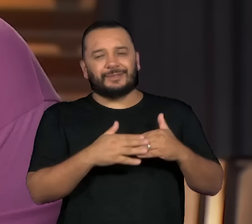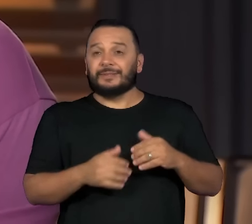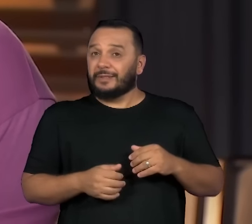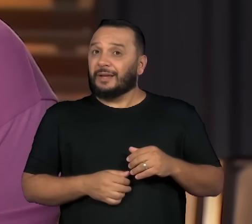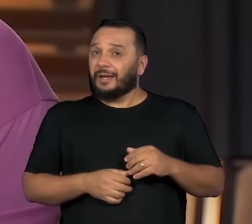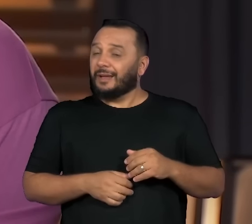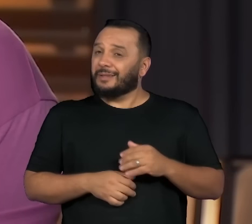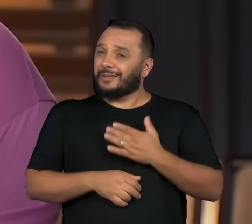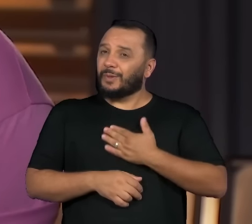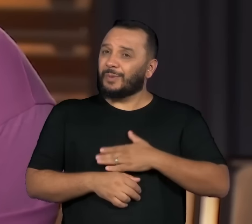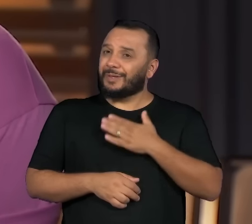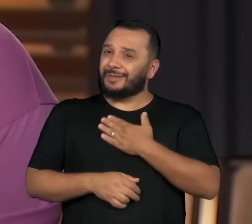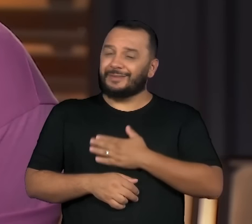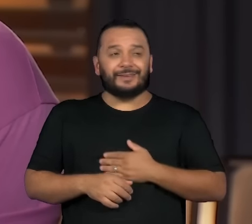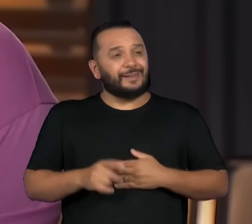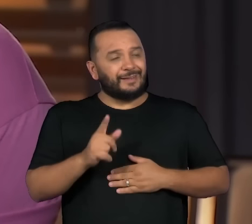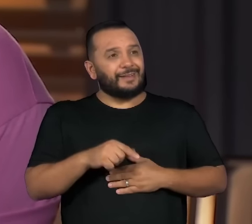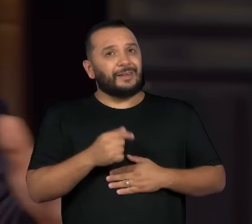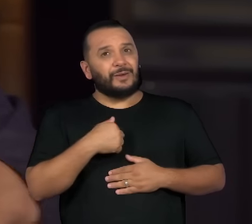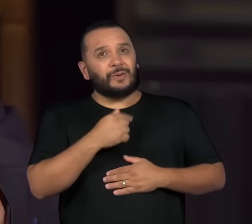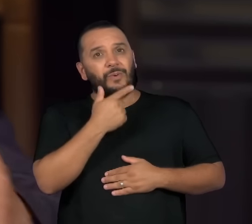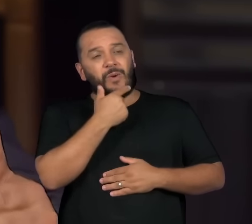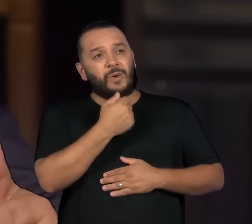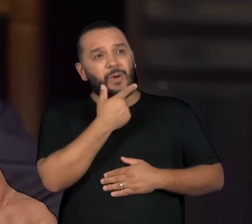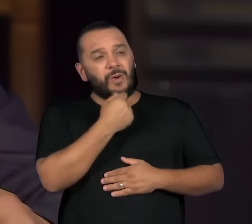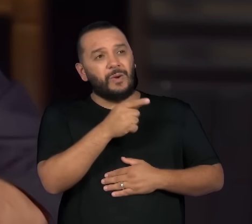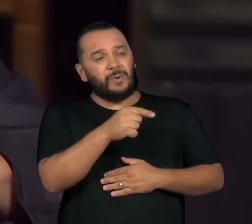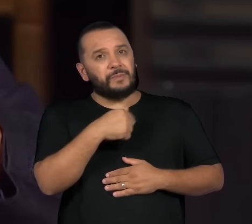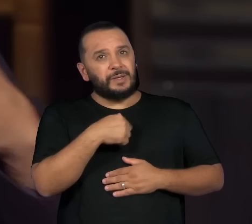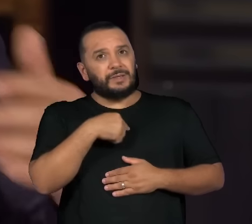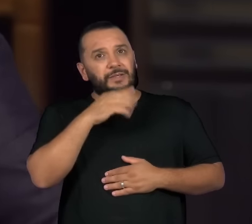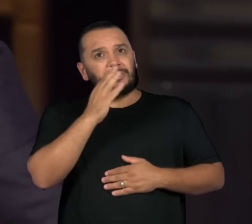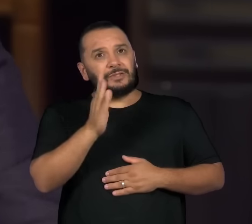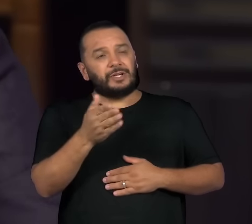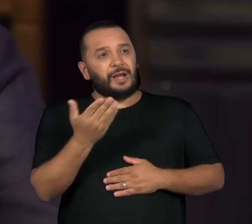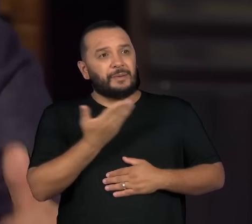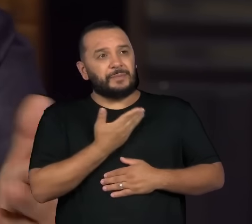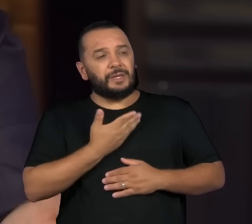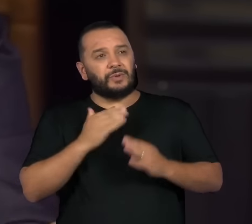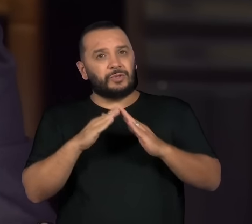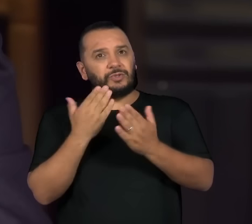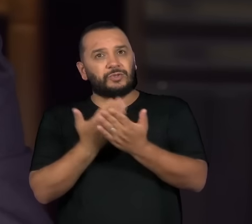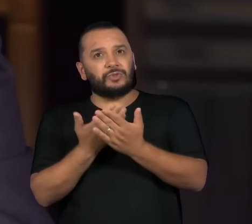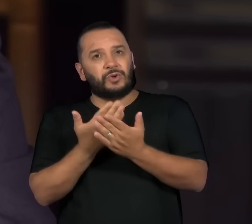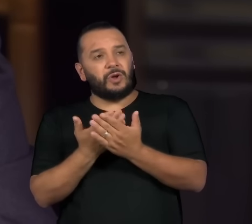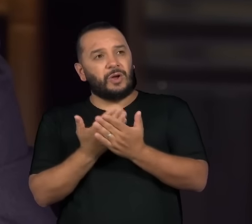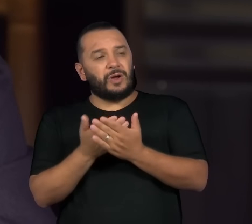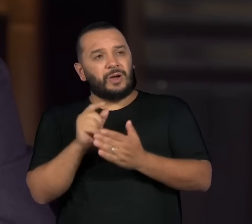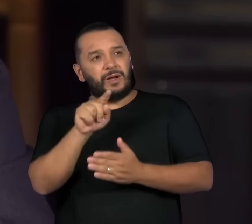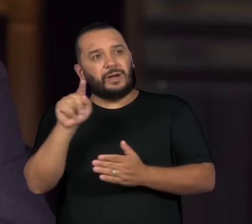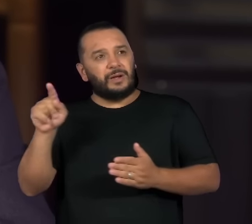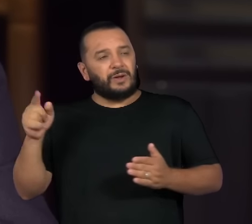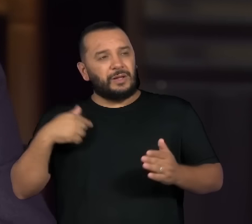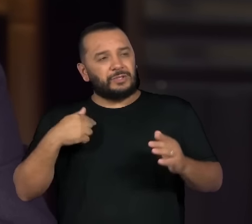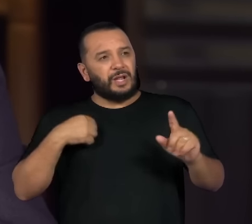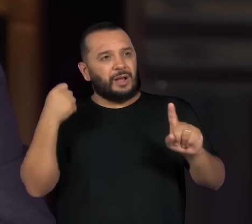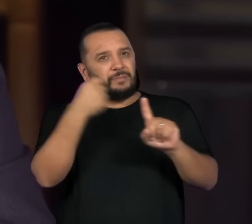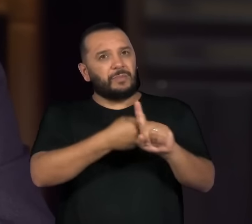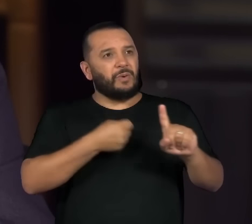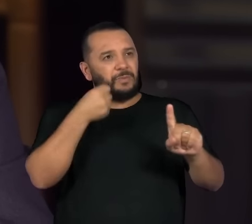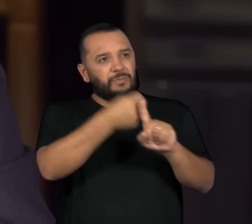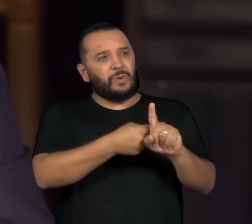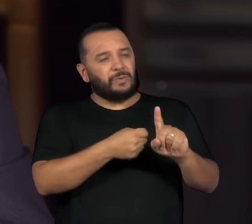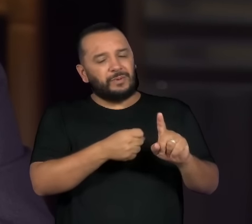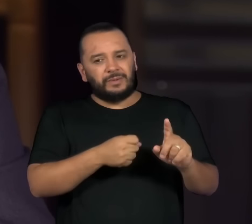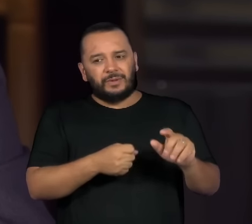Ela falou isso, cara. Ela falou que o cara levou uma surra dos colegas da escola, que isso, eu acho que é outra coisa que o